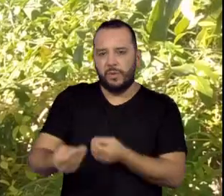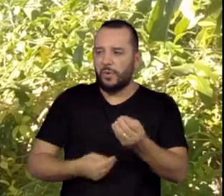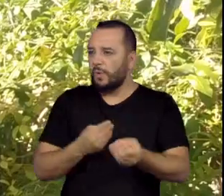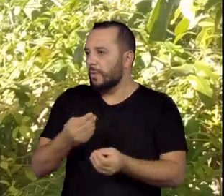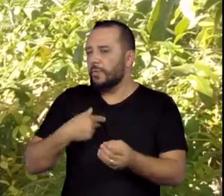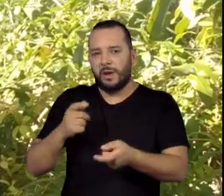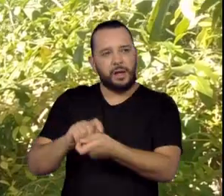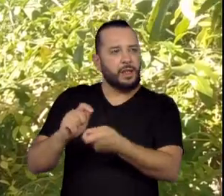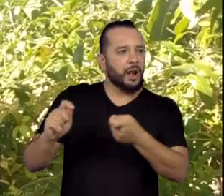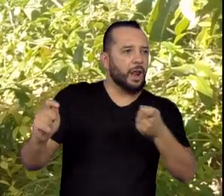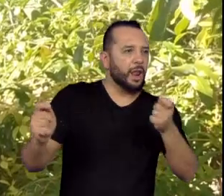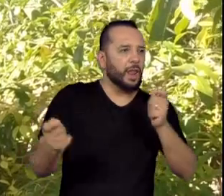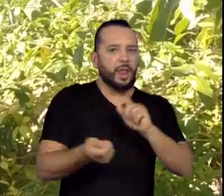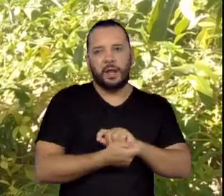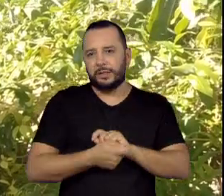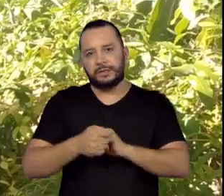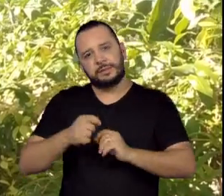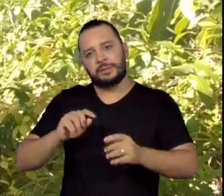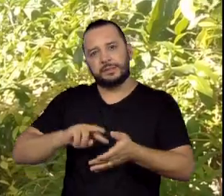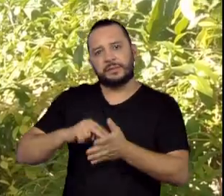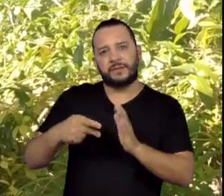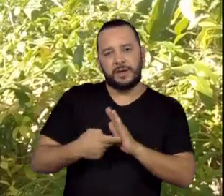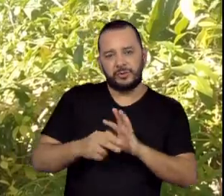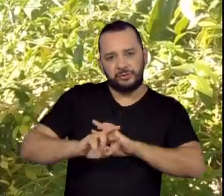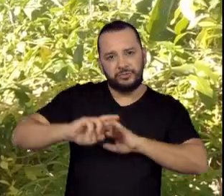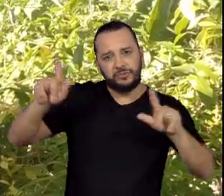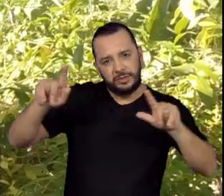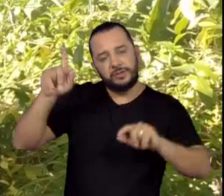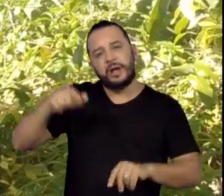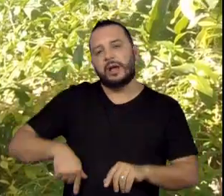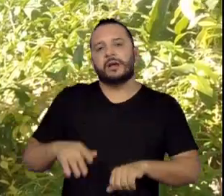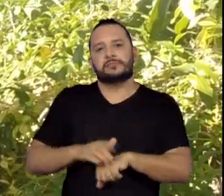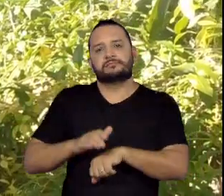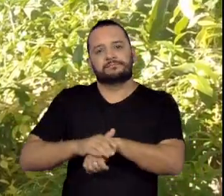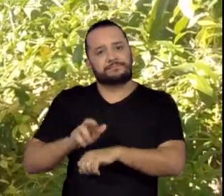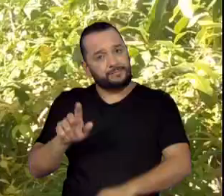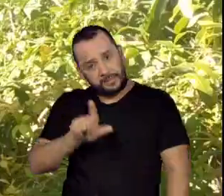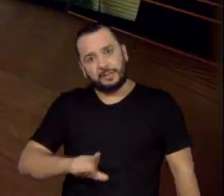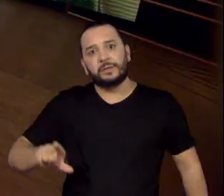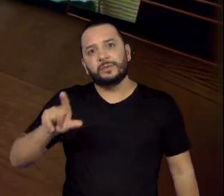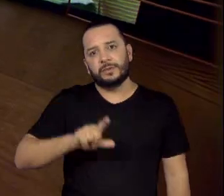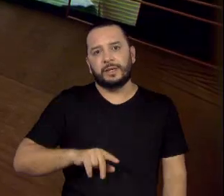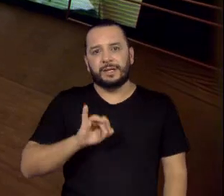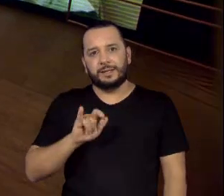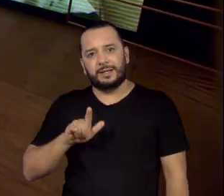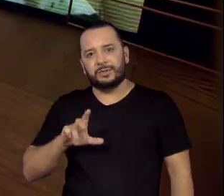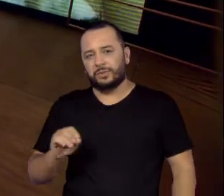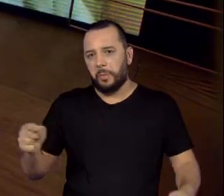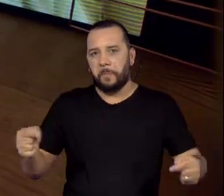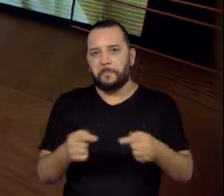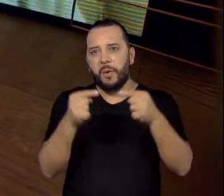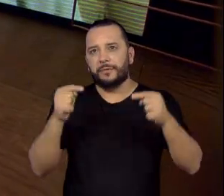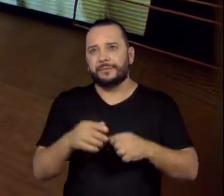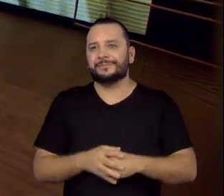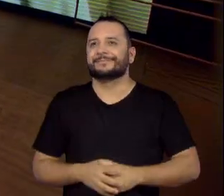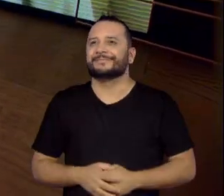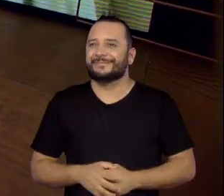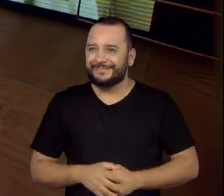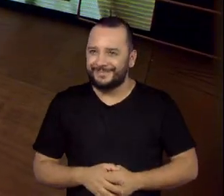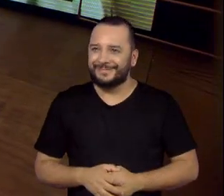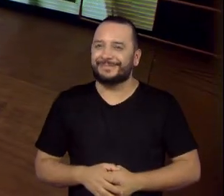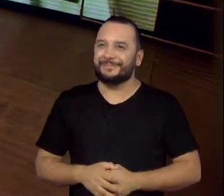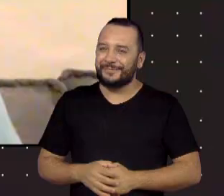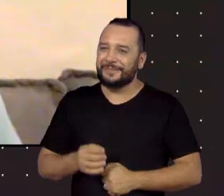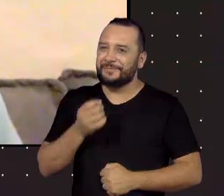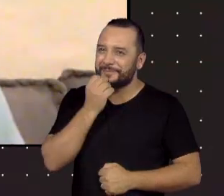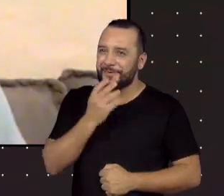ressignificação. Esse é o grande papel da literatura e Inácio está dentro desse papel. Marco Lucchesi,